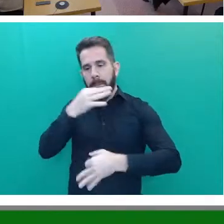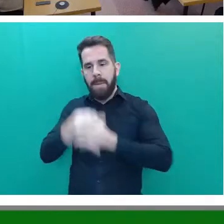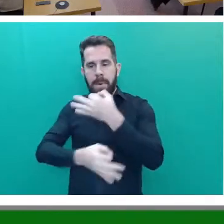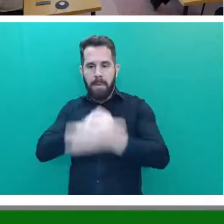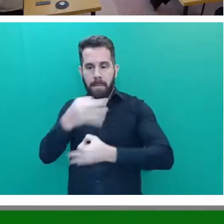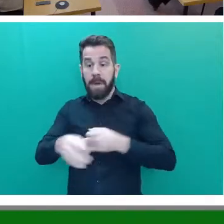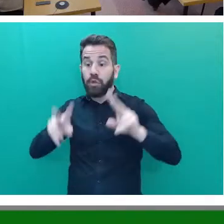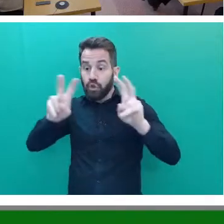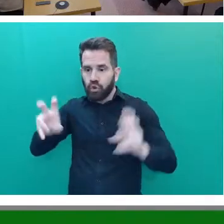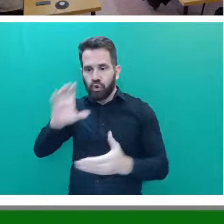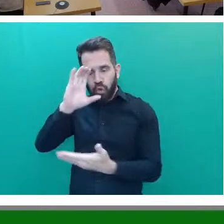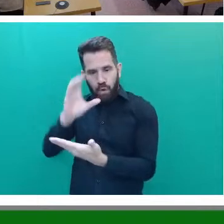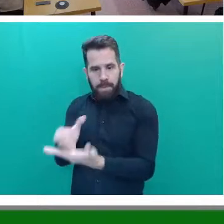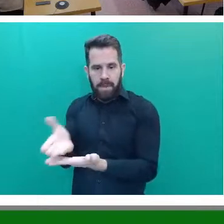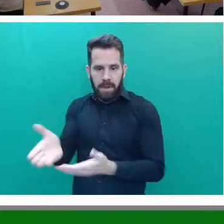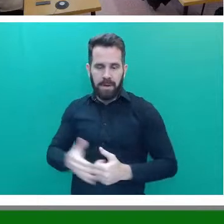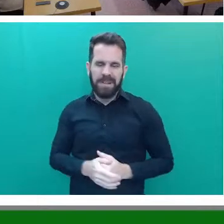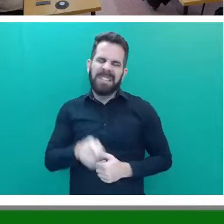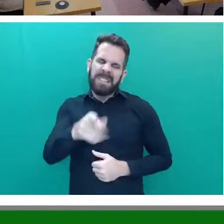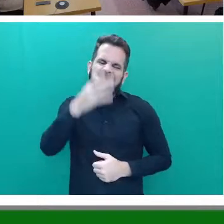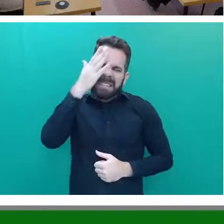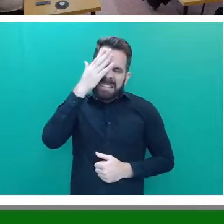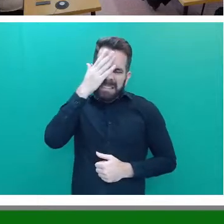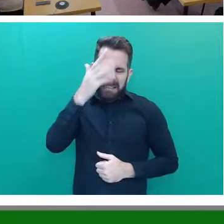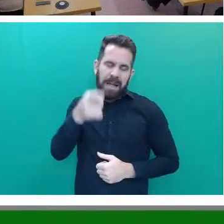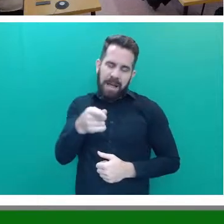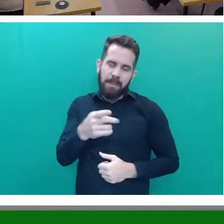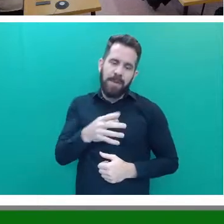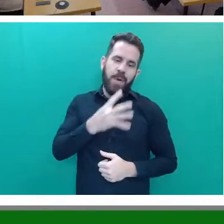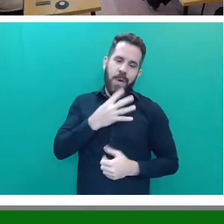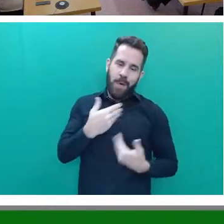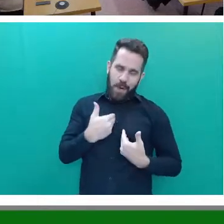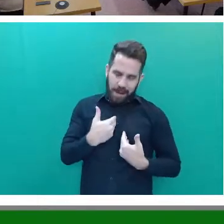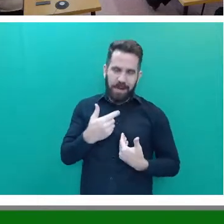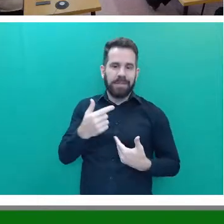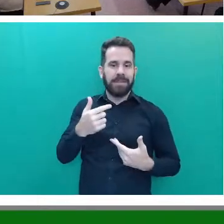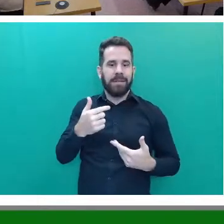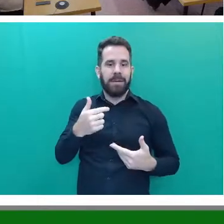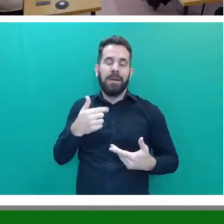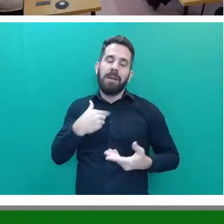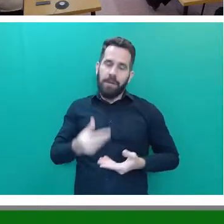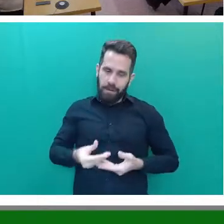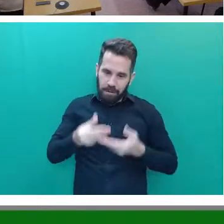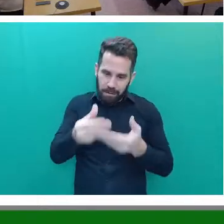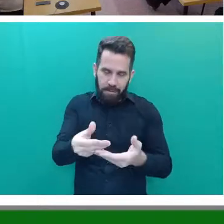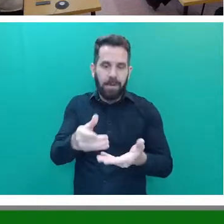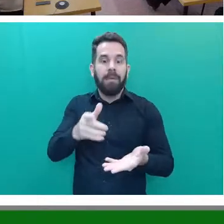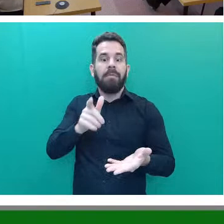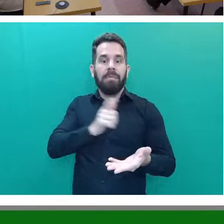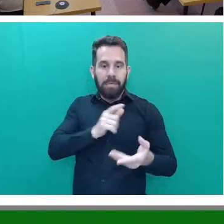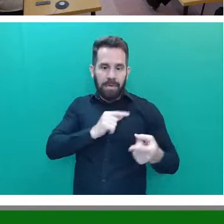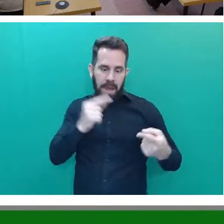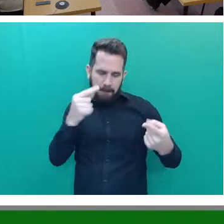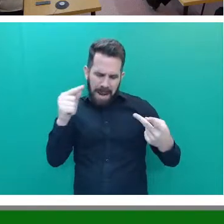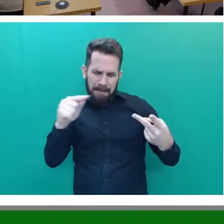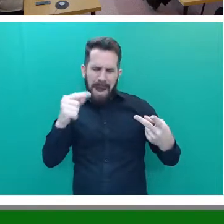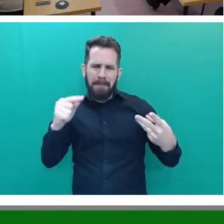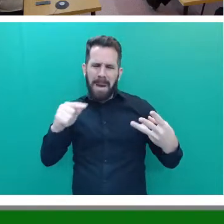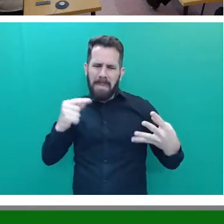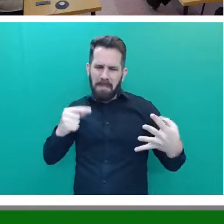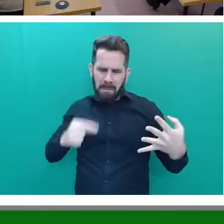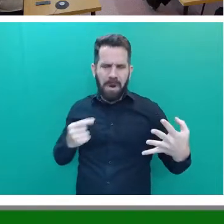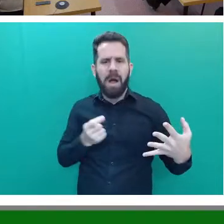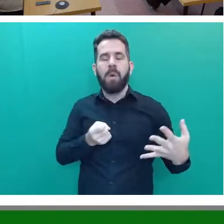Você já conhece meu estilo de leitura de trabalho, então você vai receber lá o artigo com alguns apontamentos.